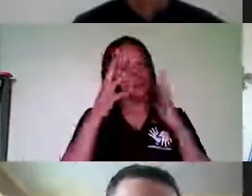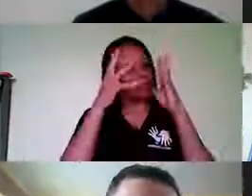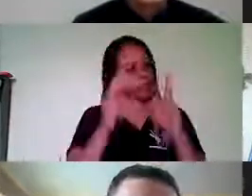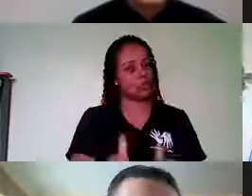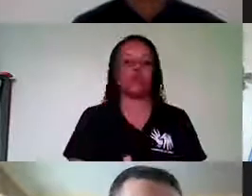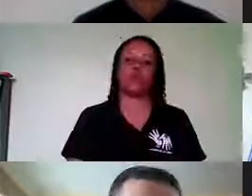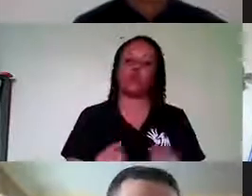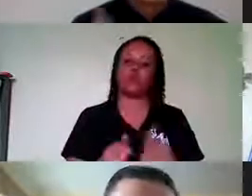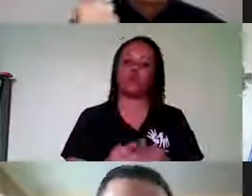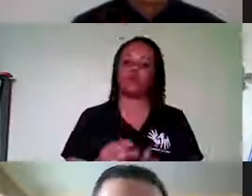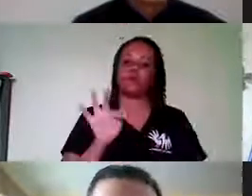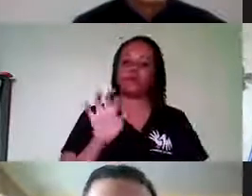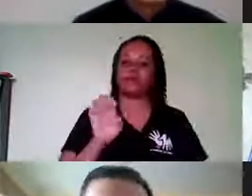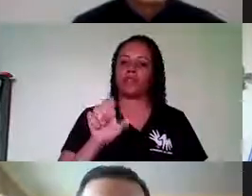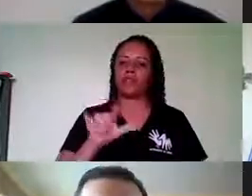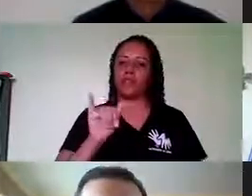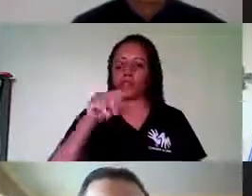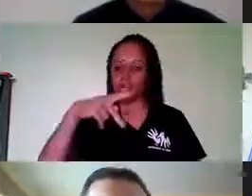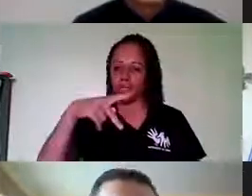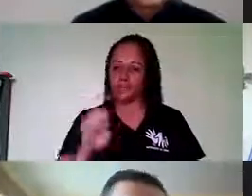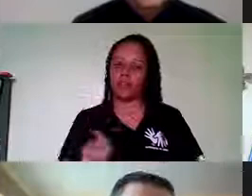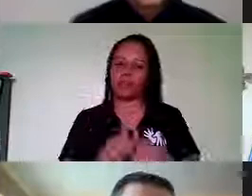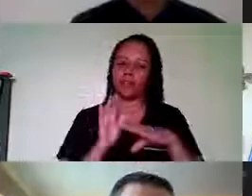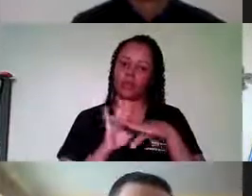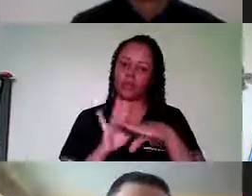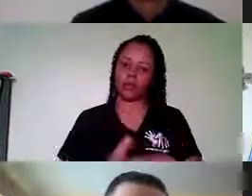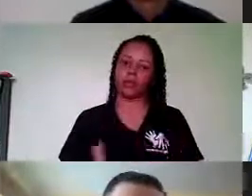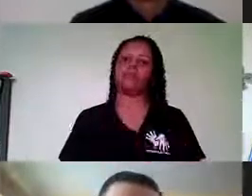também, que está aí nos bastidores nos auxiliando. Tchau, gente. Tchau, tchau.